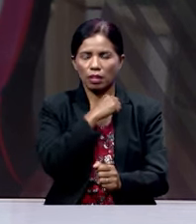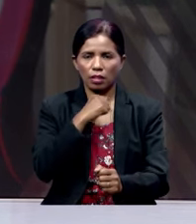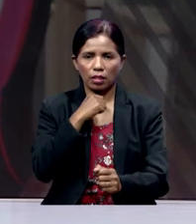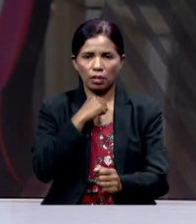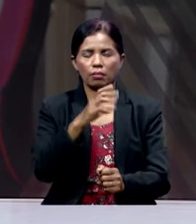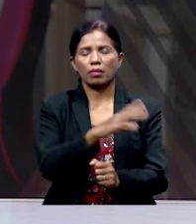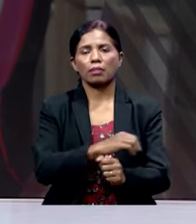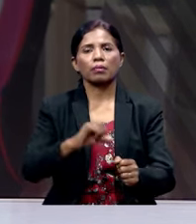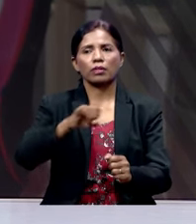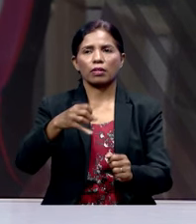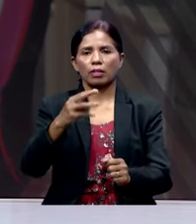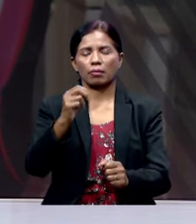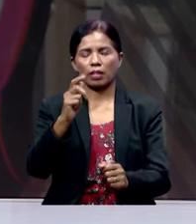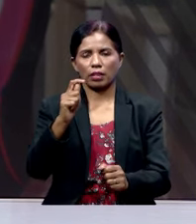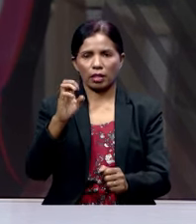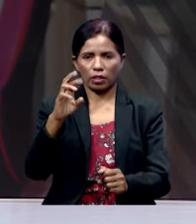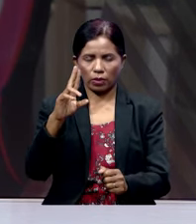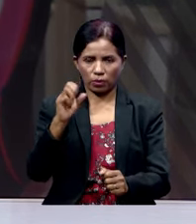Maral matus